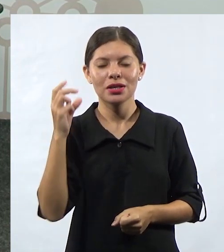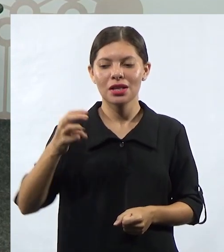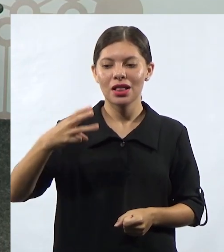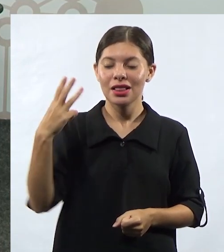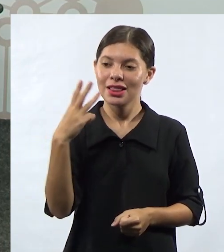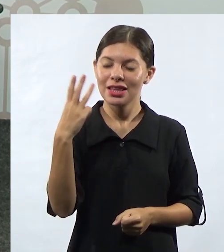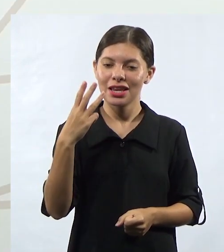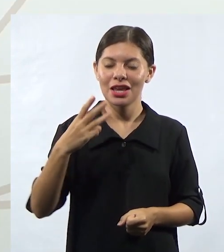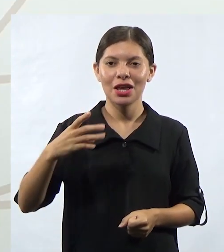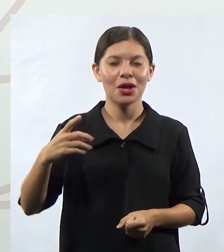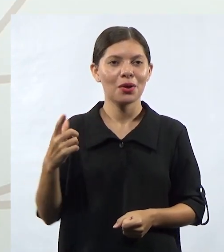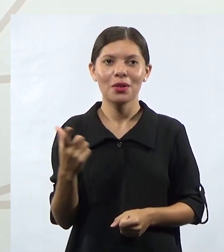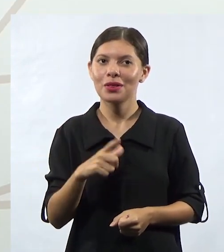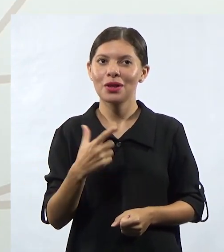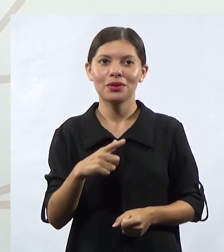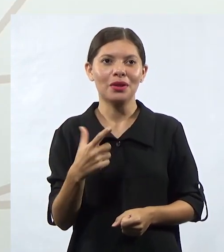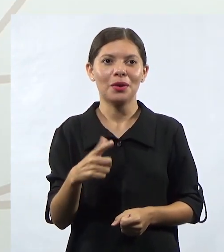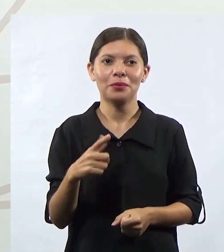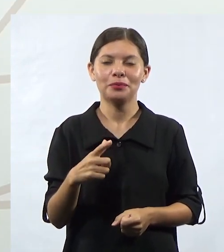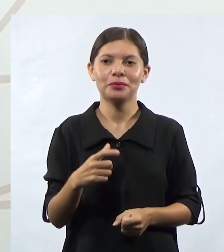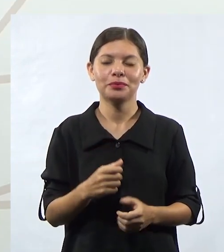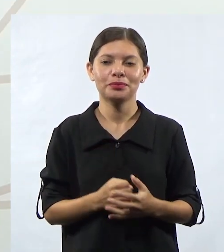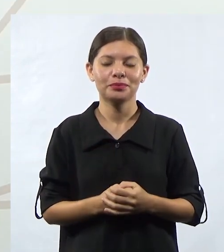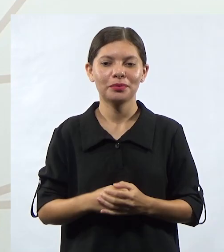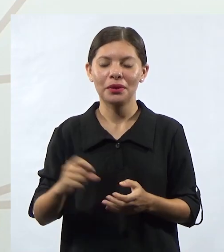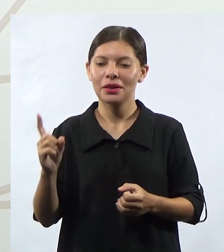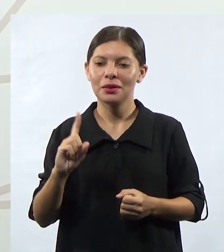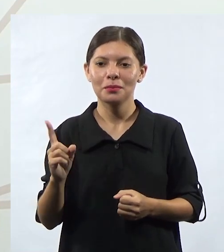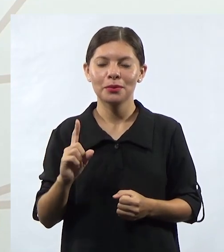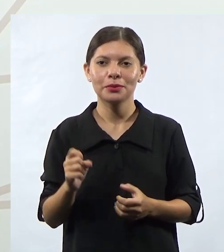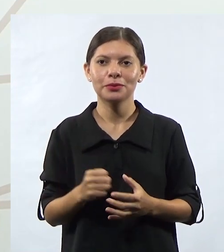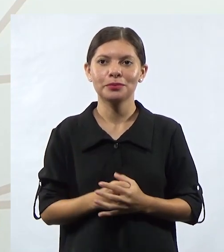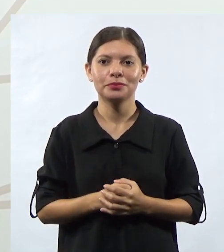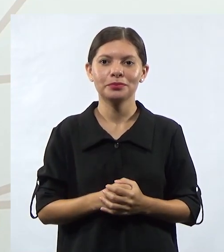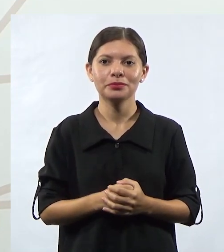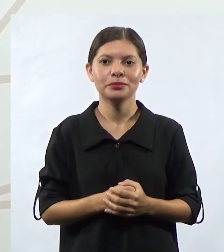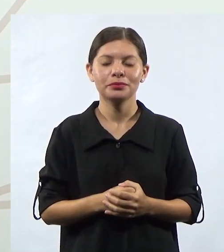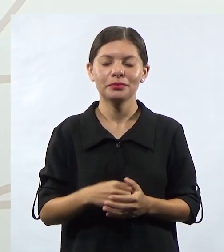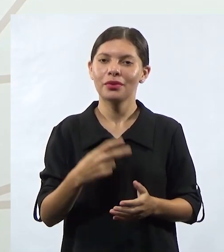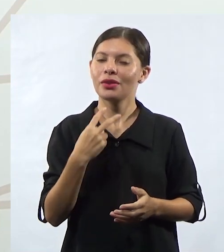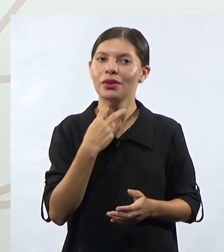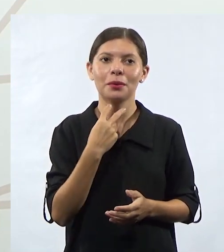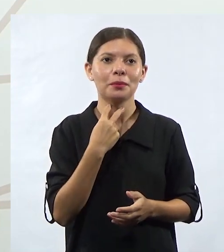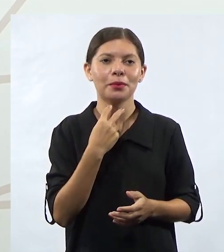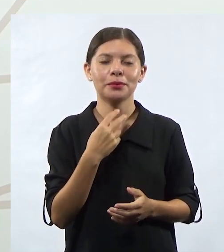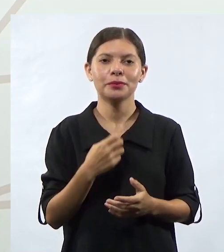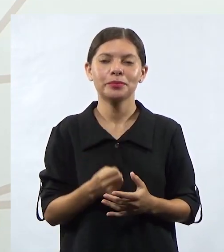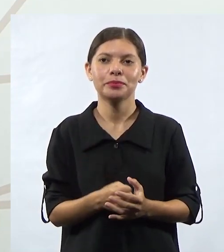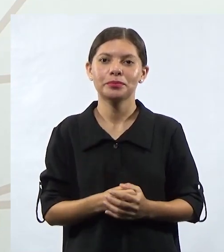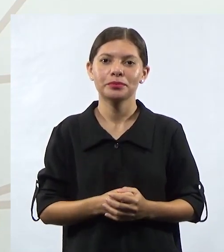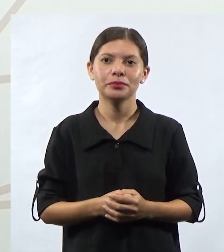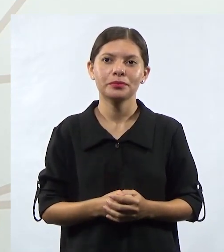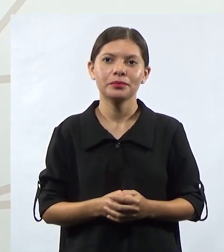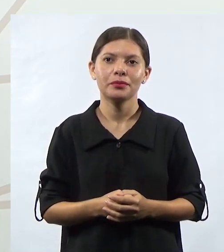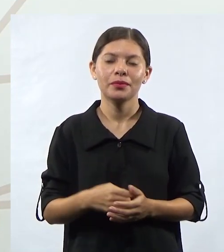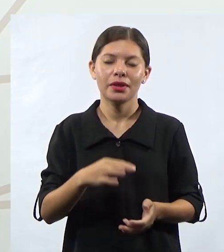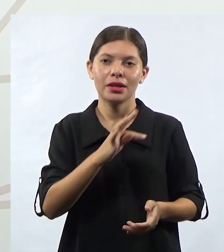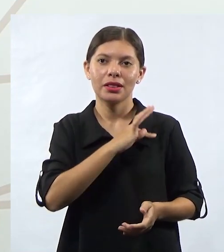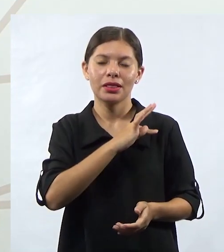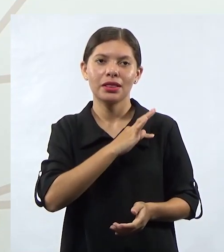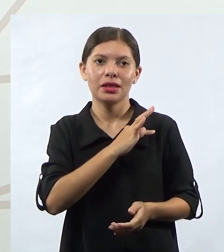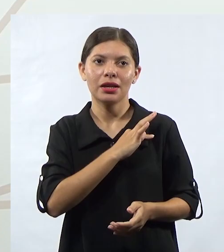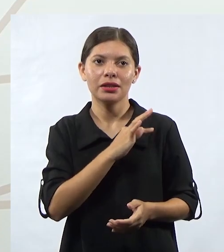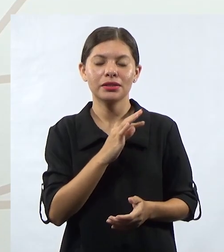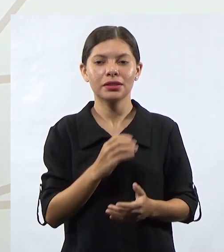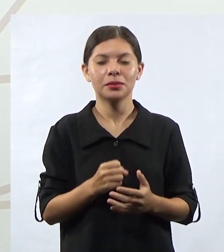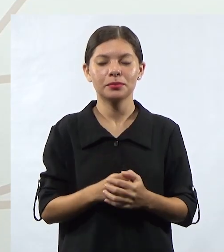ser um grupo mais consistente. E já sei que eu tenho também que utilizar algumas técnicas, né, como brainstorm, para poder iniciar isso. Mas a senhora